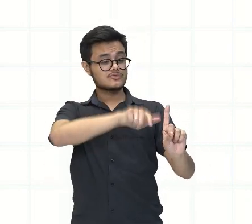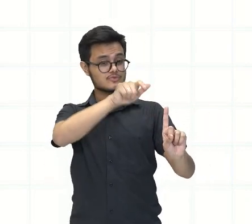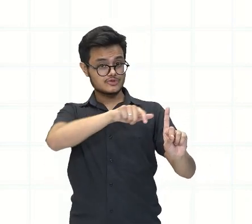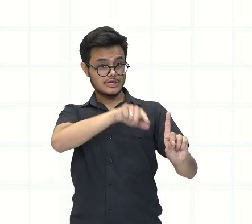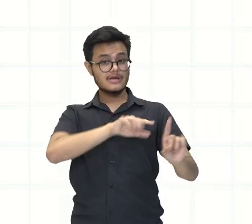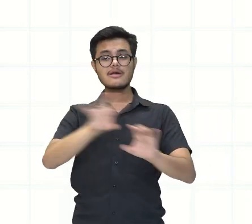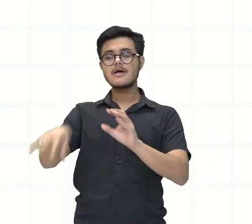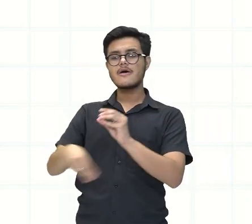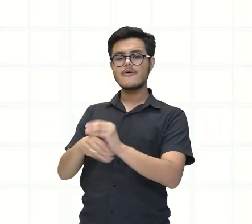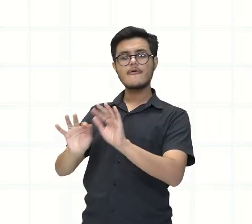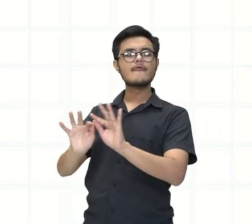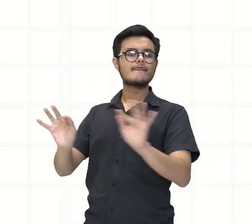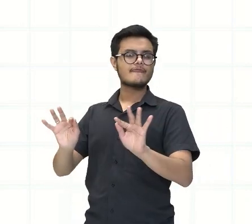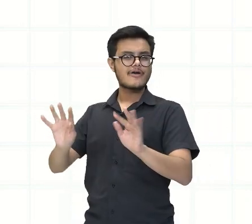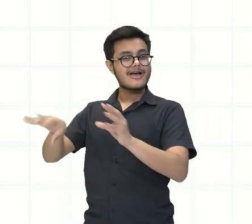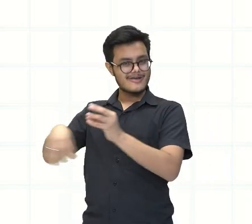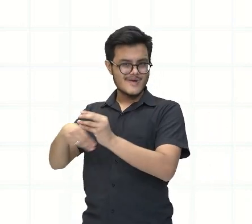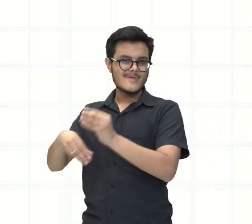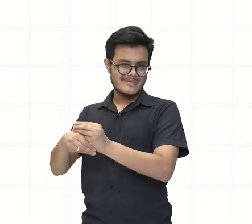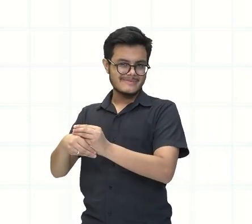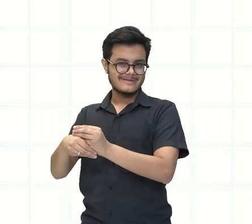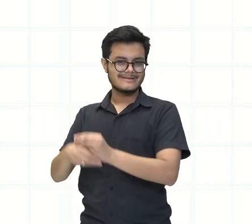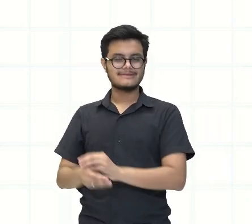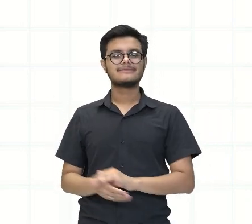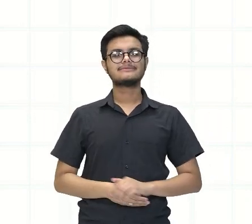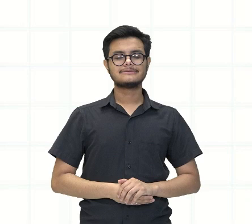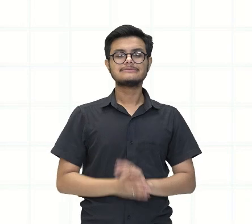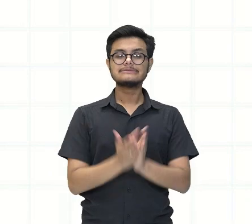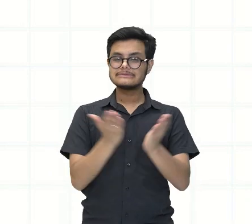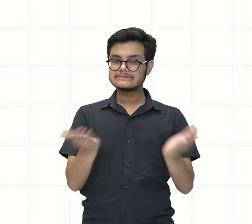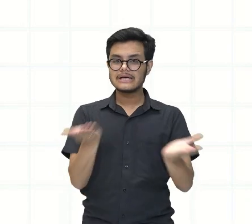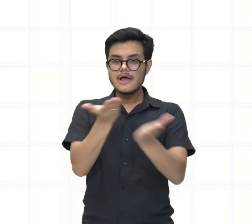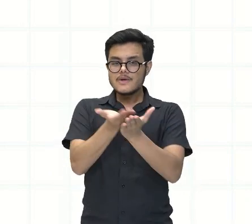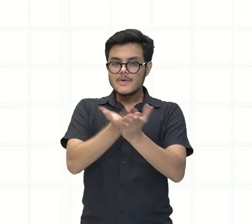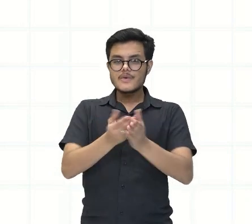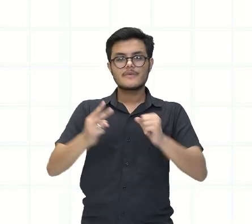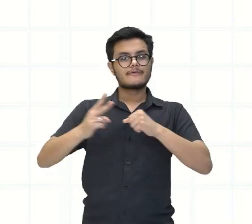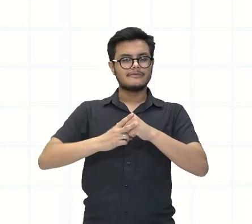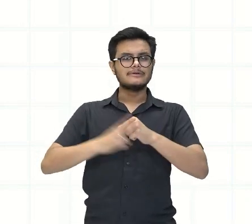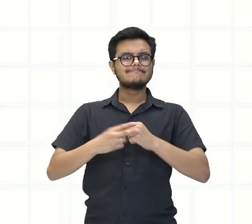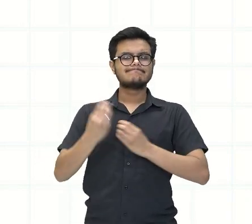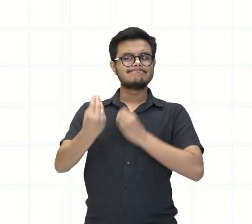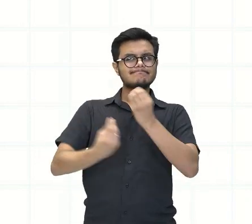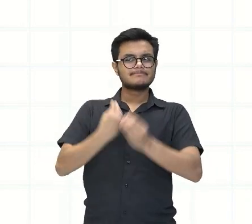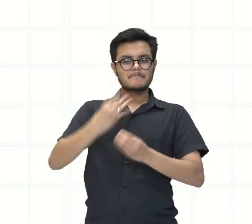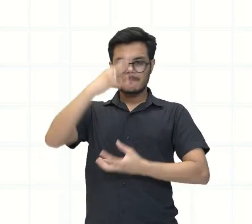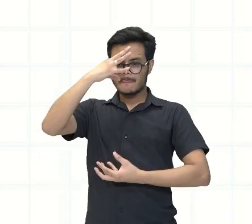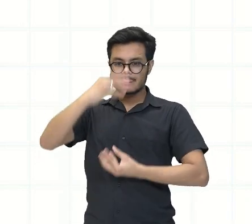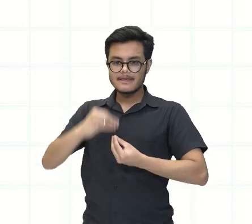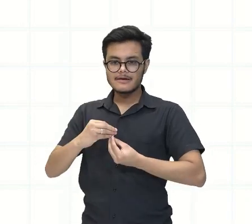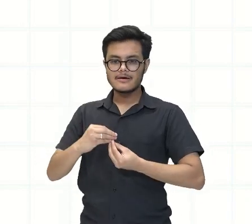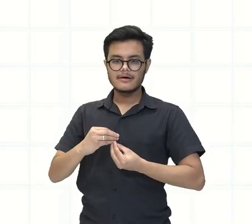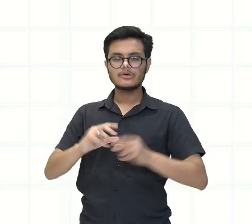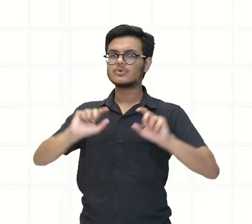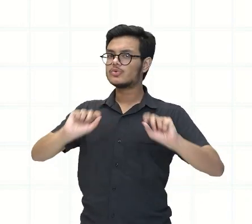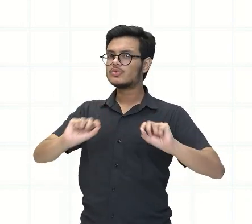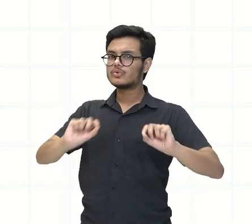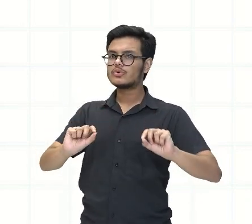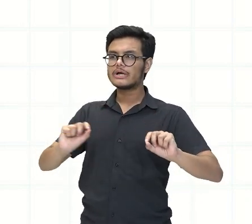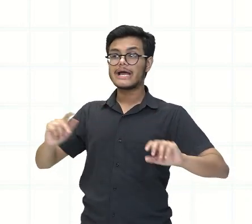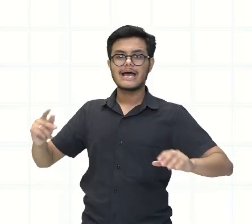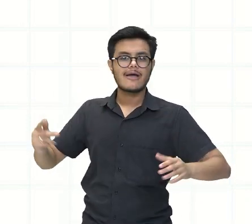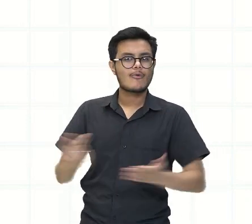o início desta aula, fui observando que ajuda aí no processo de expressar uma ação,